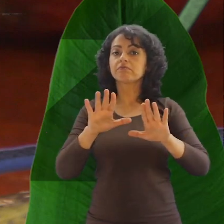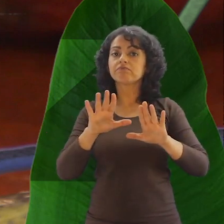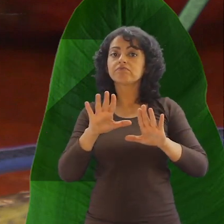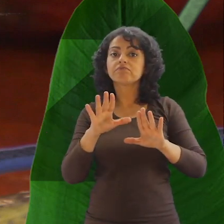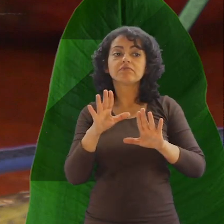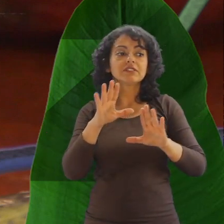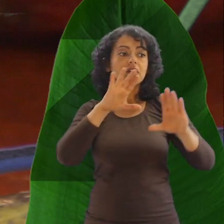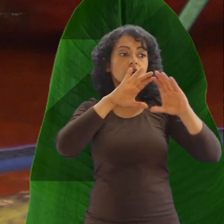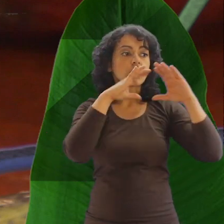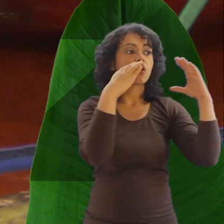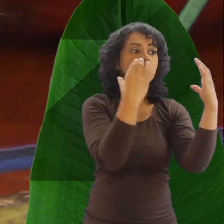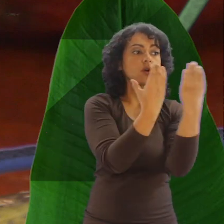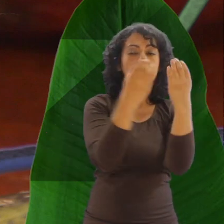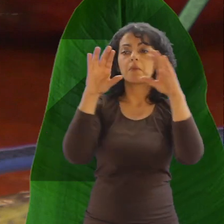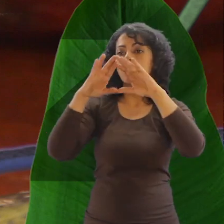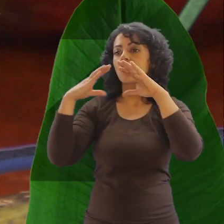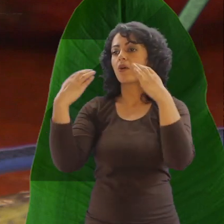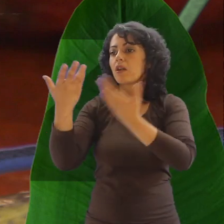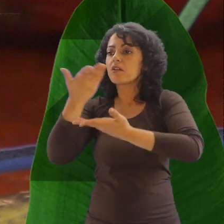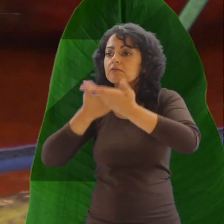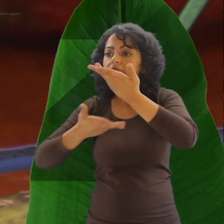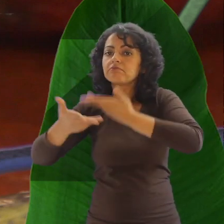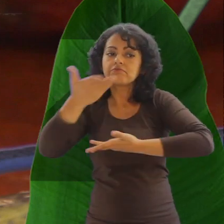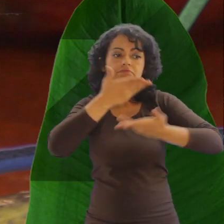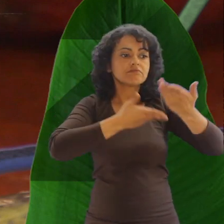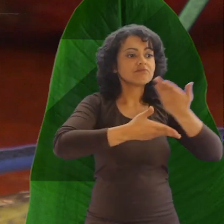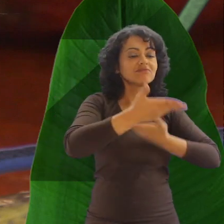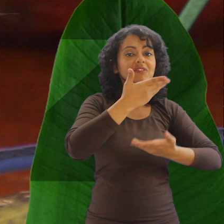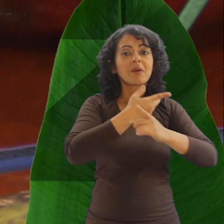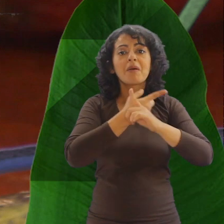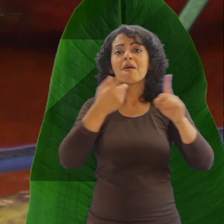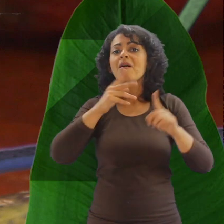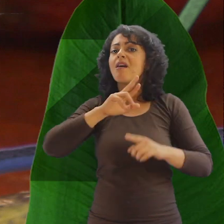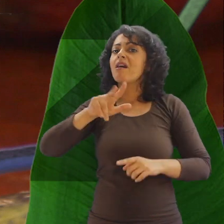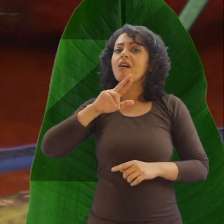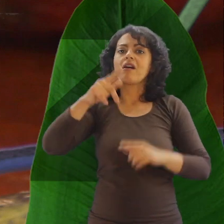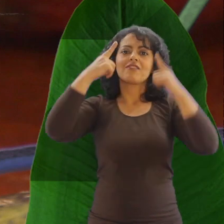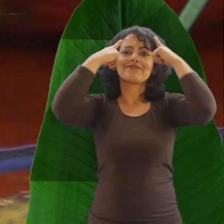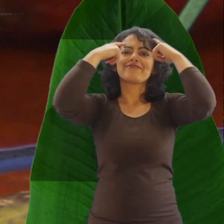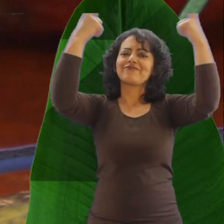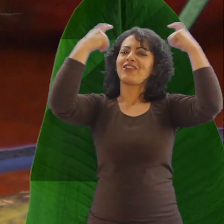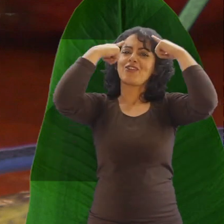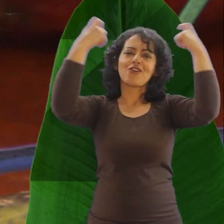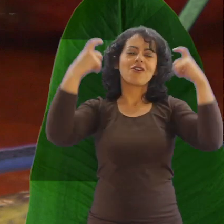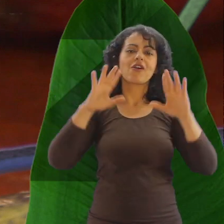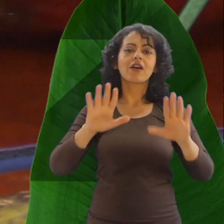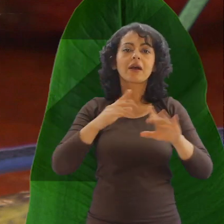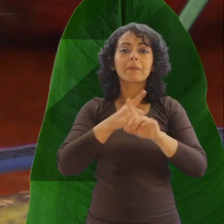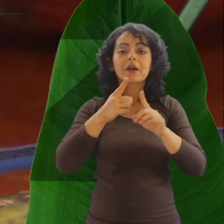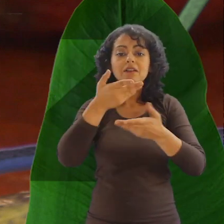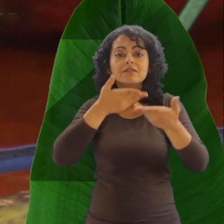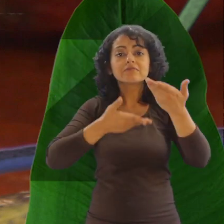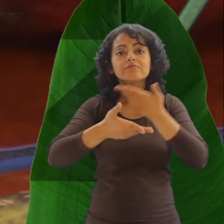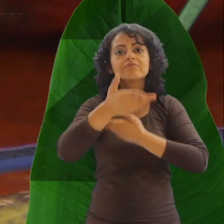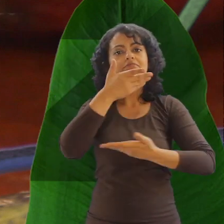trocas comunitárias que não sejam violentas, né, que sejam dialógicas,